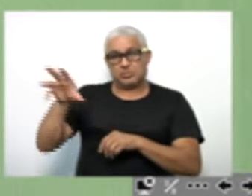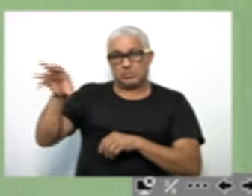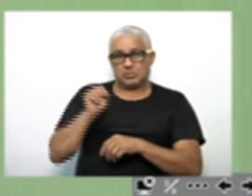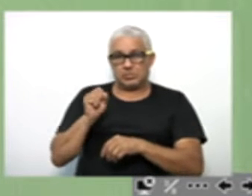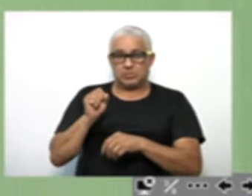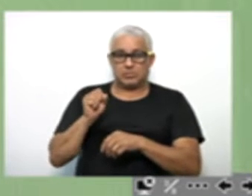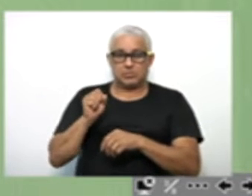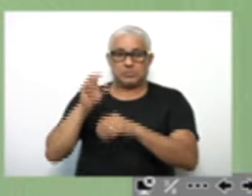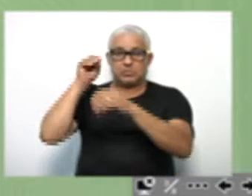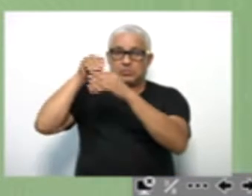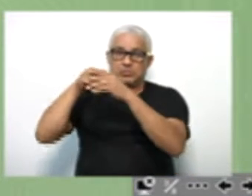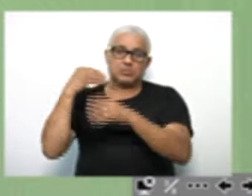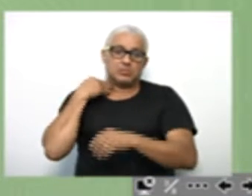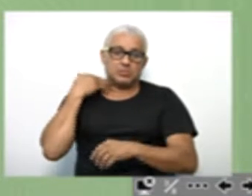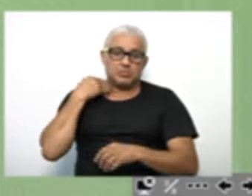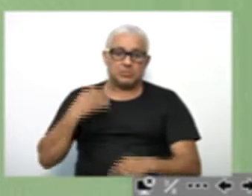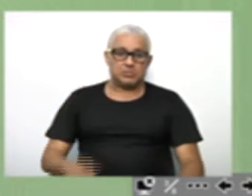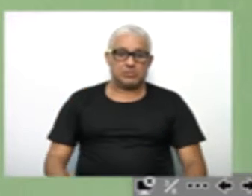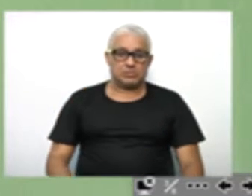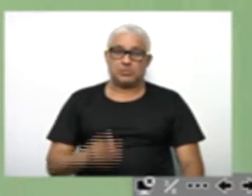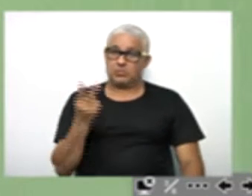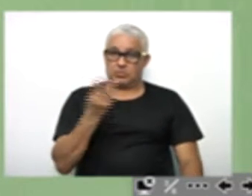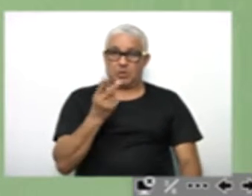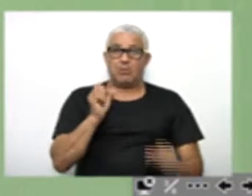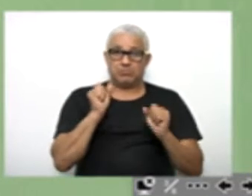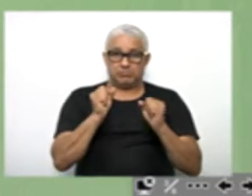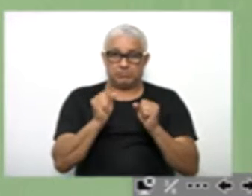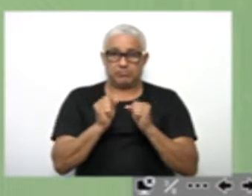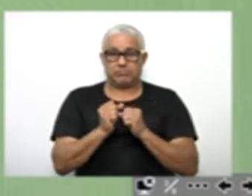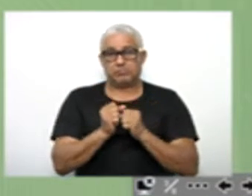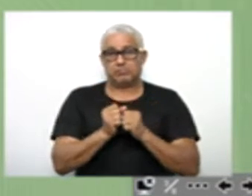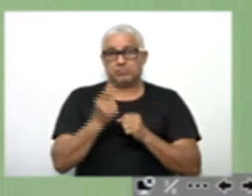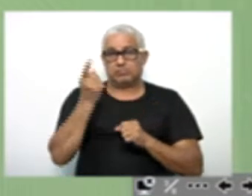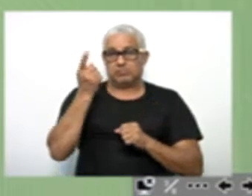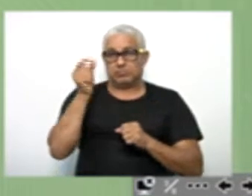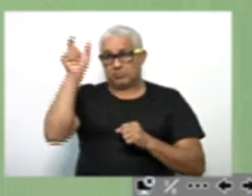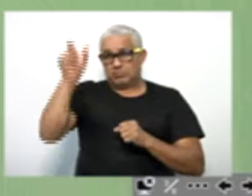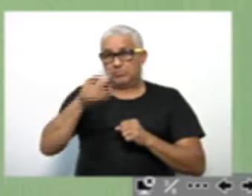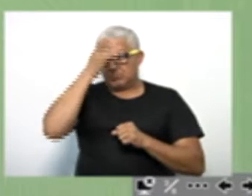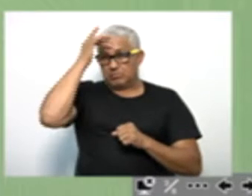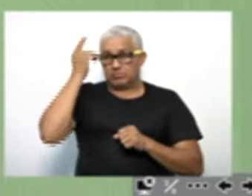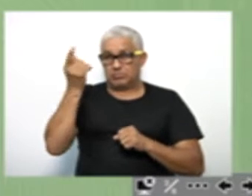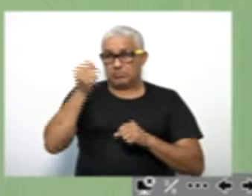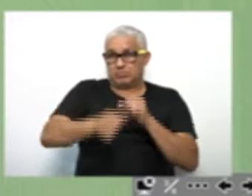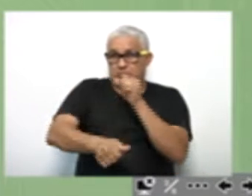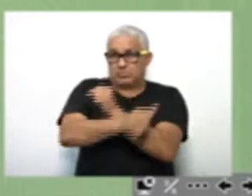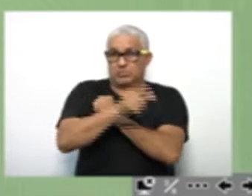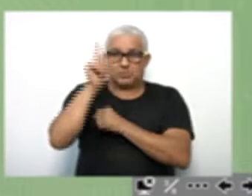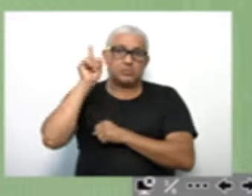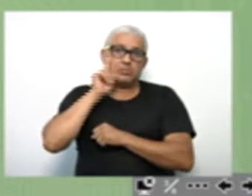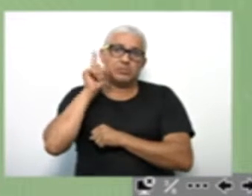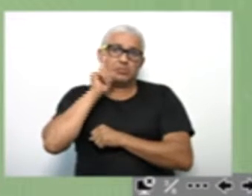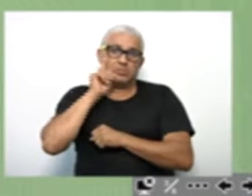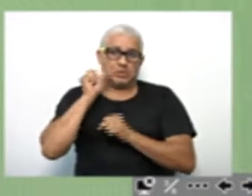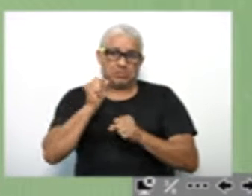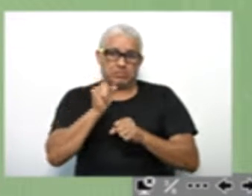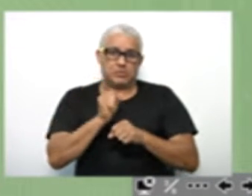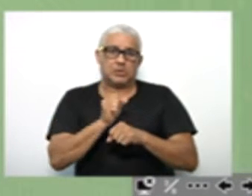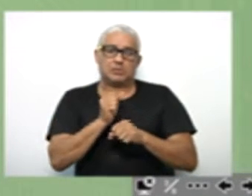liquidez diária, onde o investidor pode estar acompanhando esse rendimento diariamente,